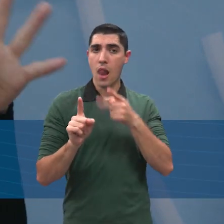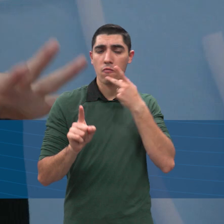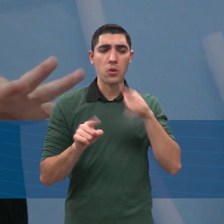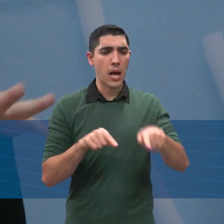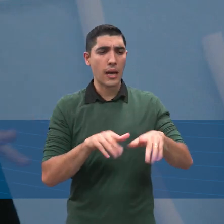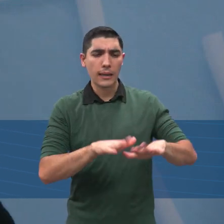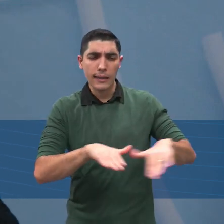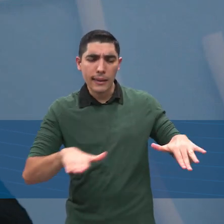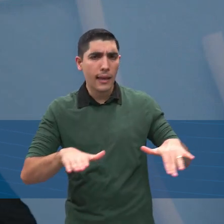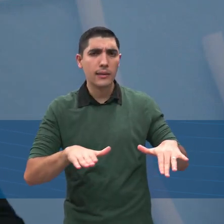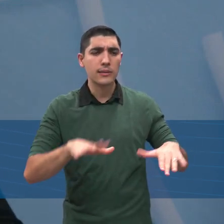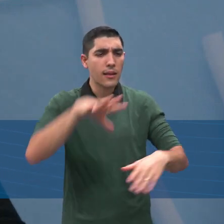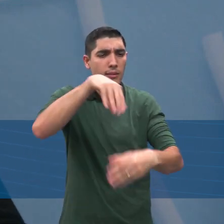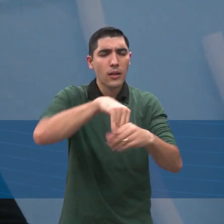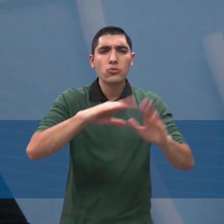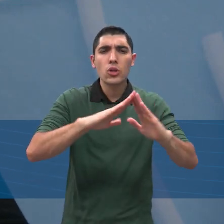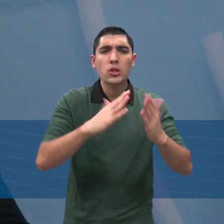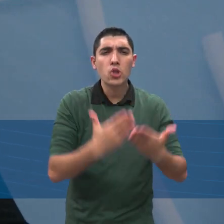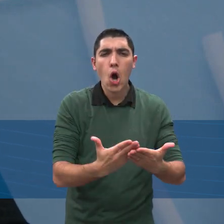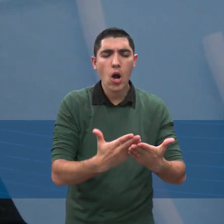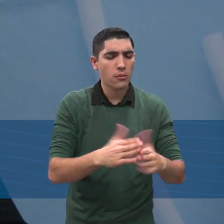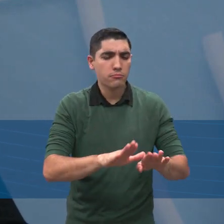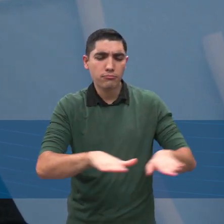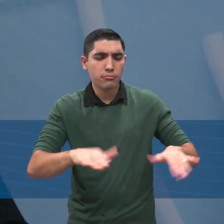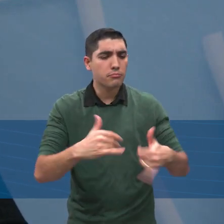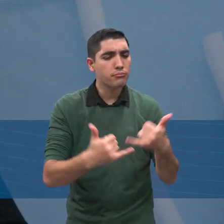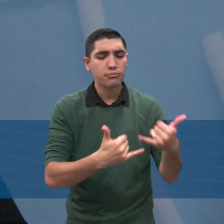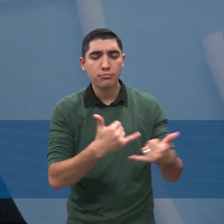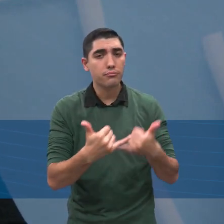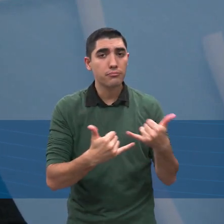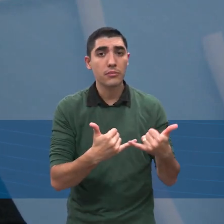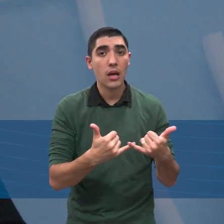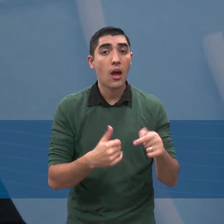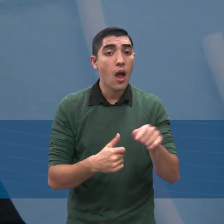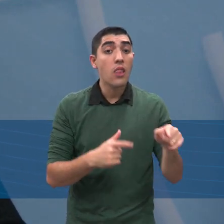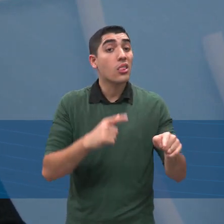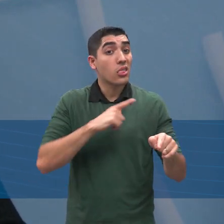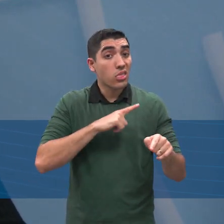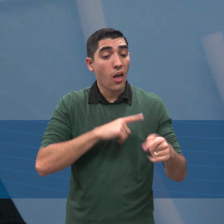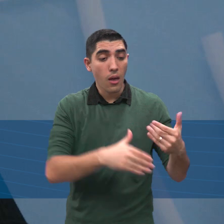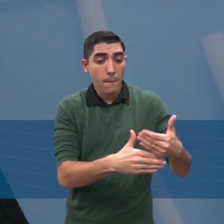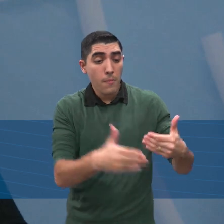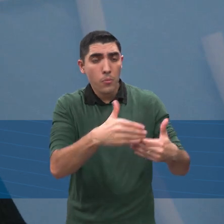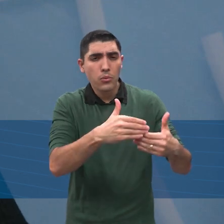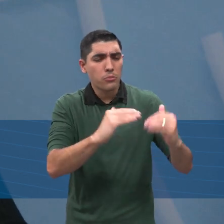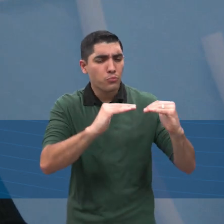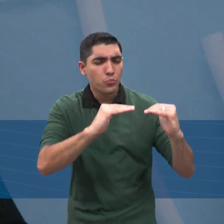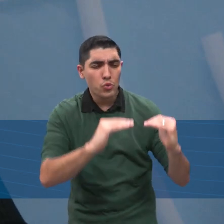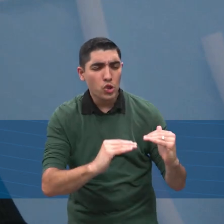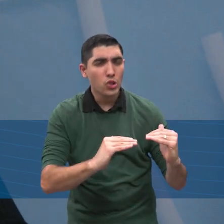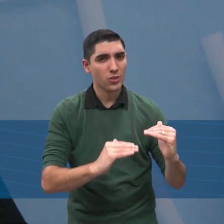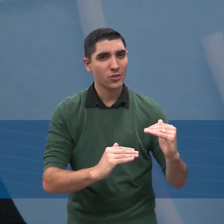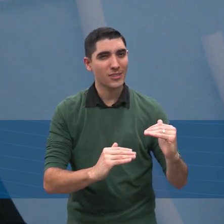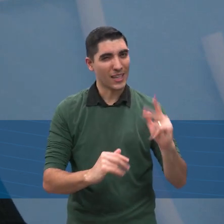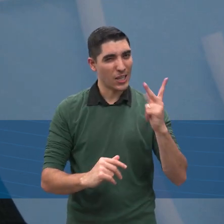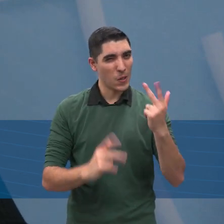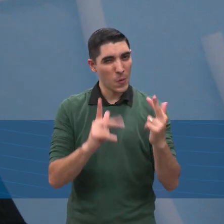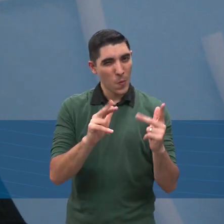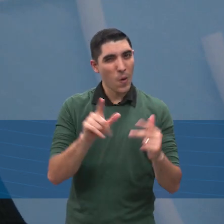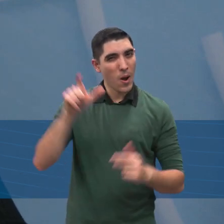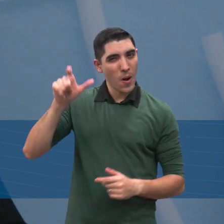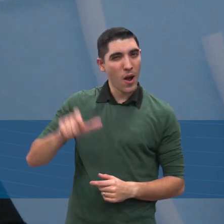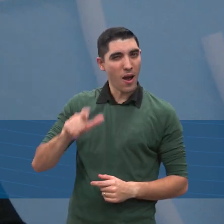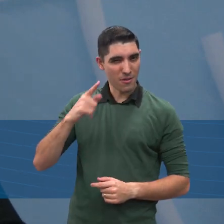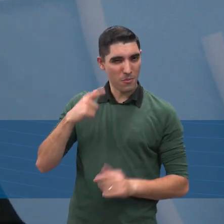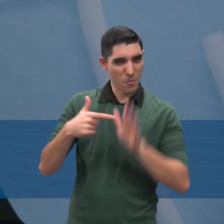crianças pequenininhas, gente, nas creches mesmo, ficavam sob um muro baixinho. A gente até viu no exemplo da reportagem